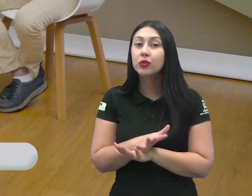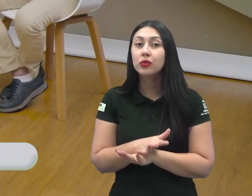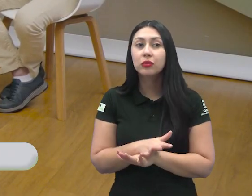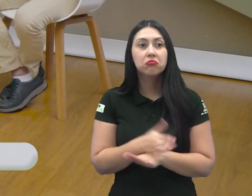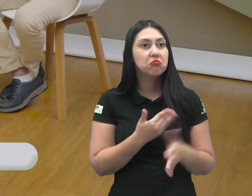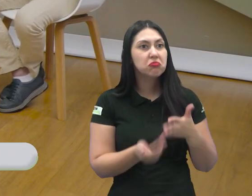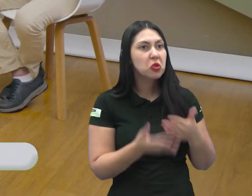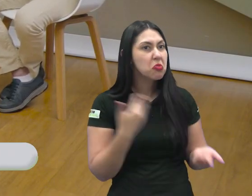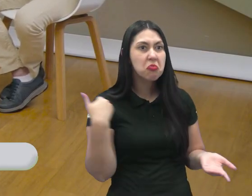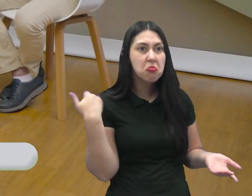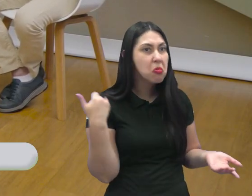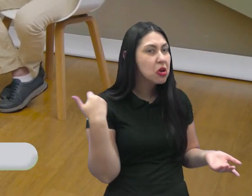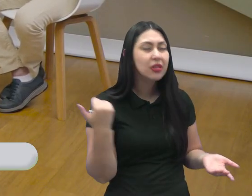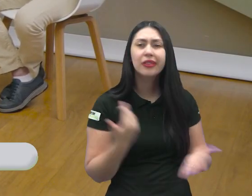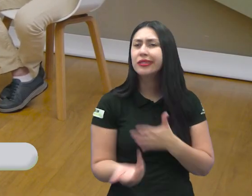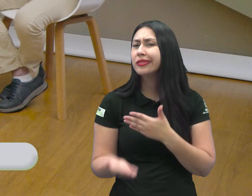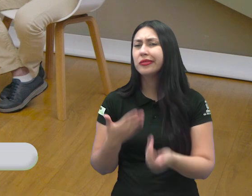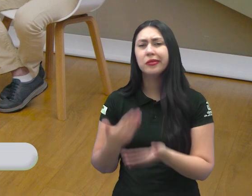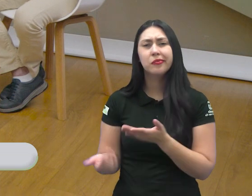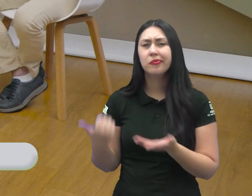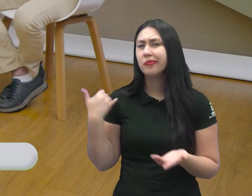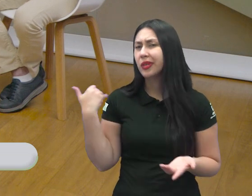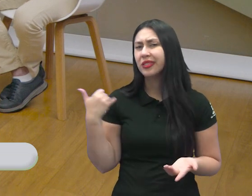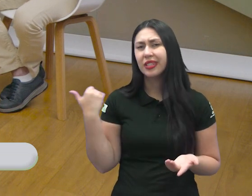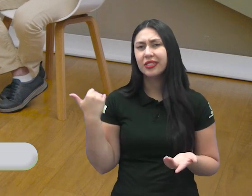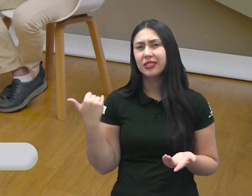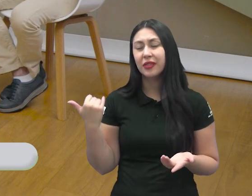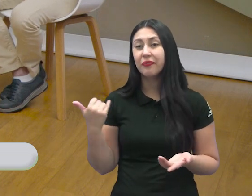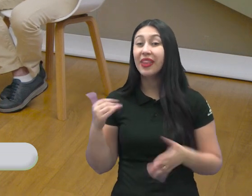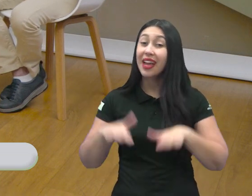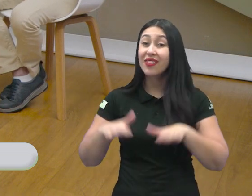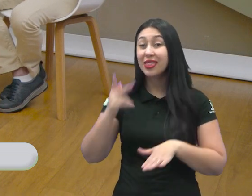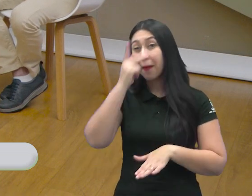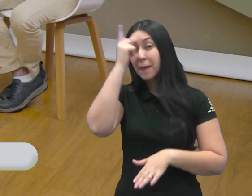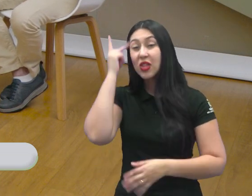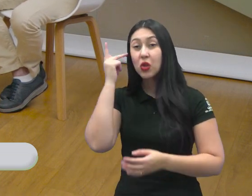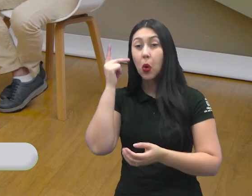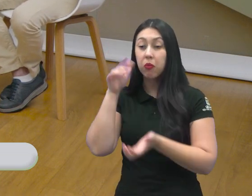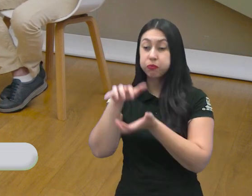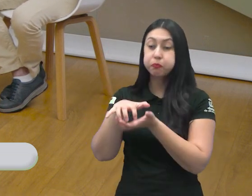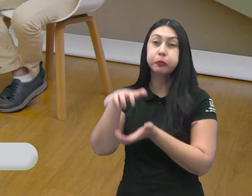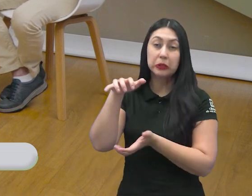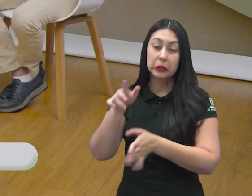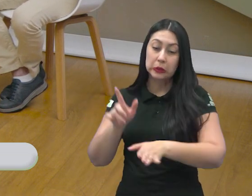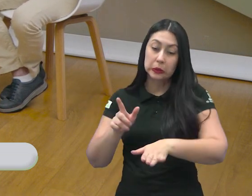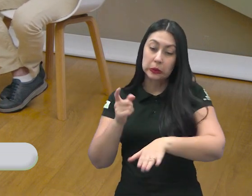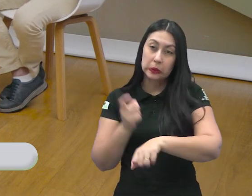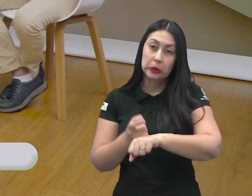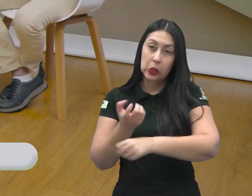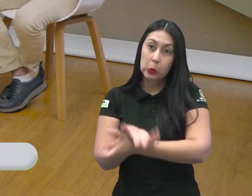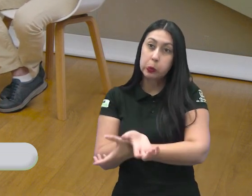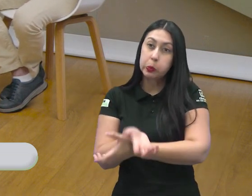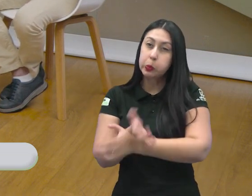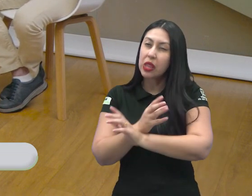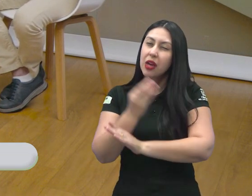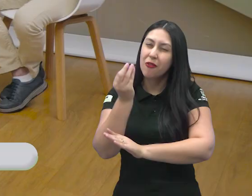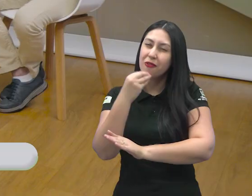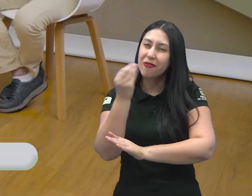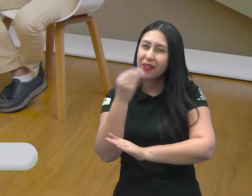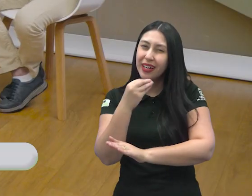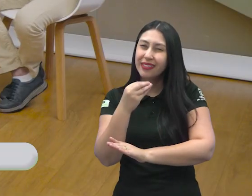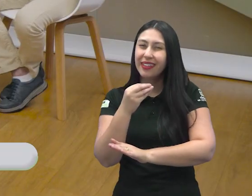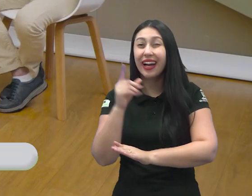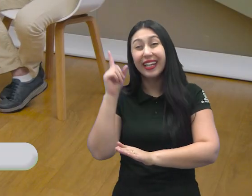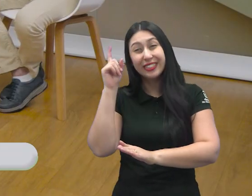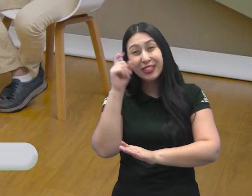da idade. Independente da idade. Logicamente, uma pessoa muito idosa, com um osso muito porótico, muito fraco, não dá para você fixar com